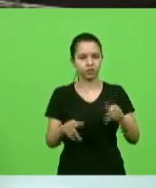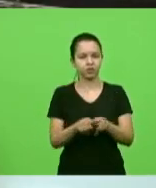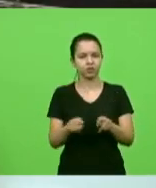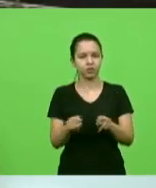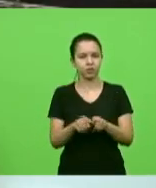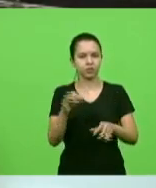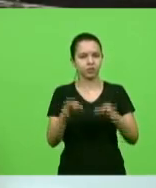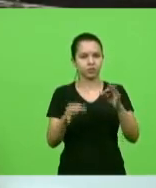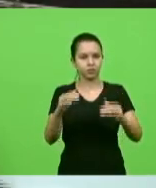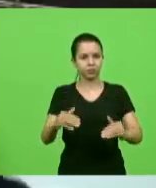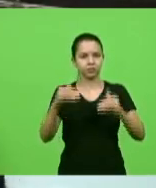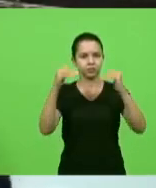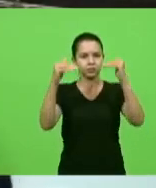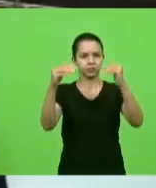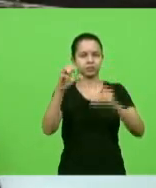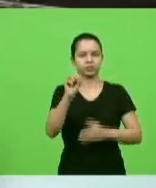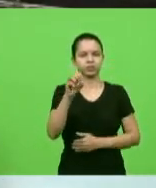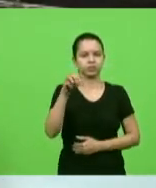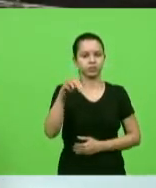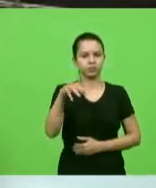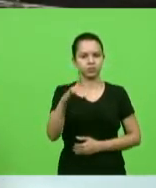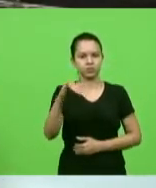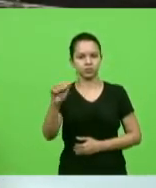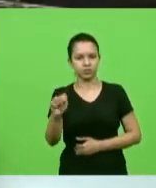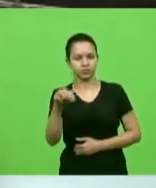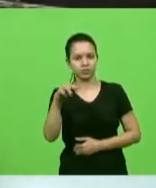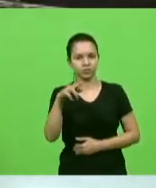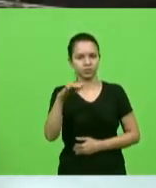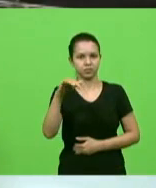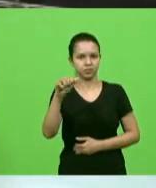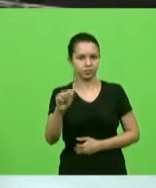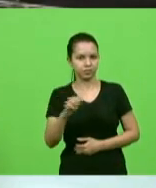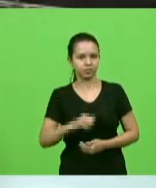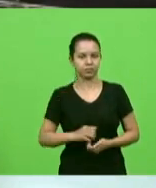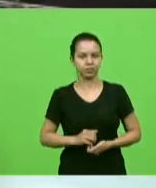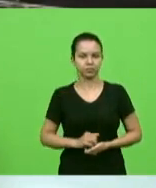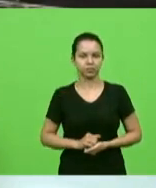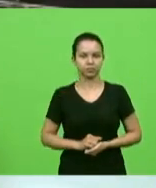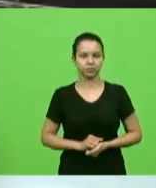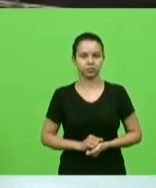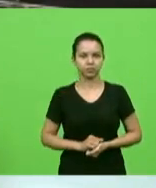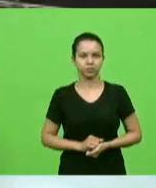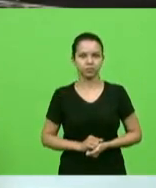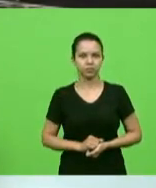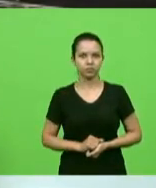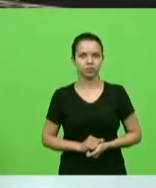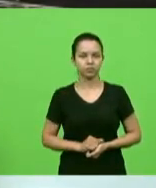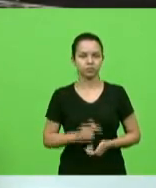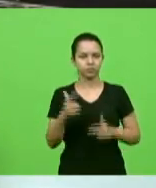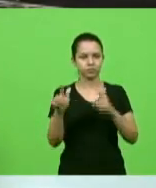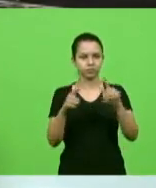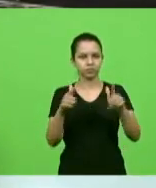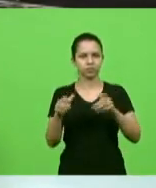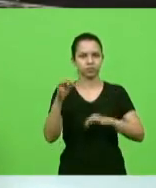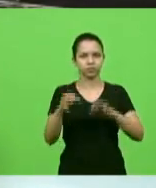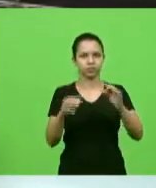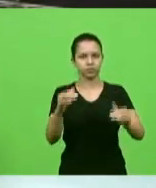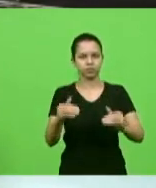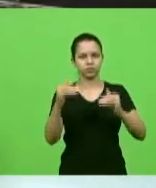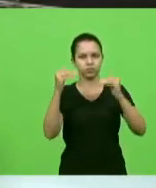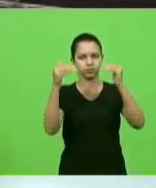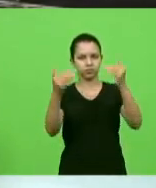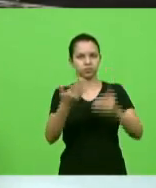julgadora Sônia Maria Schmidt as vagas demais atores